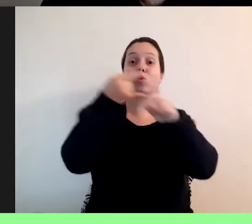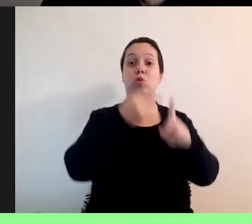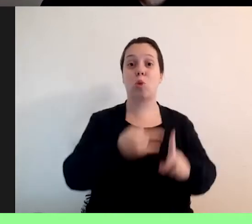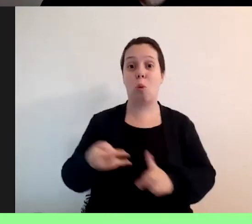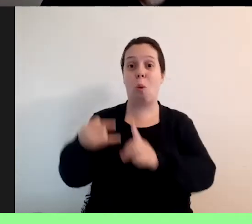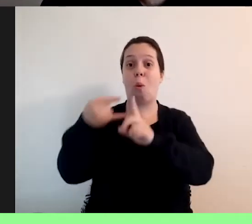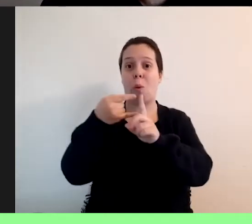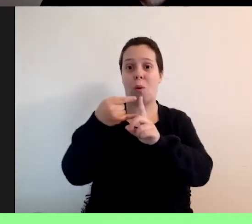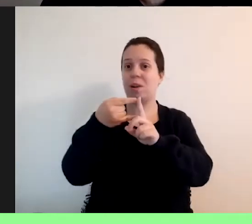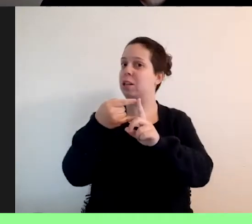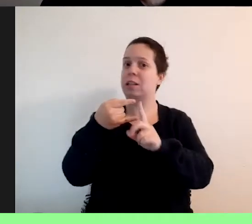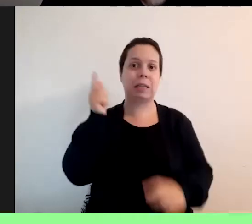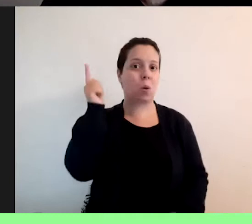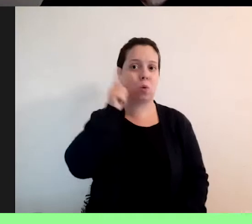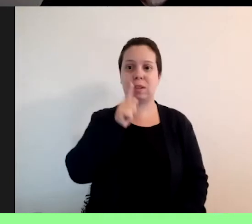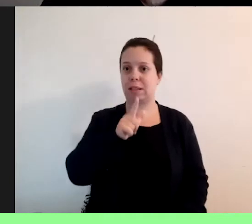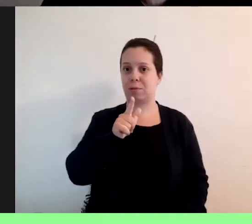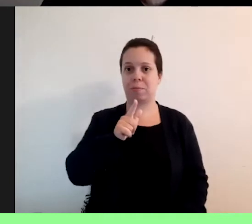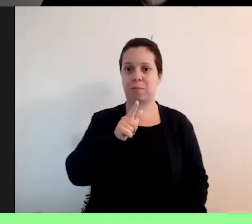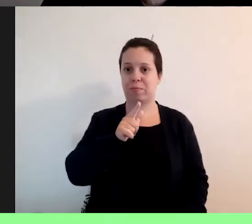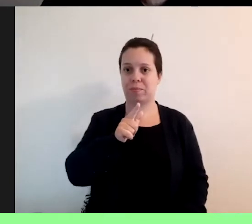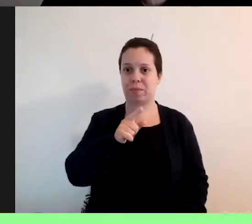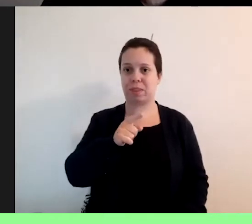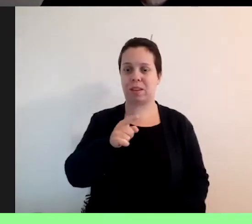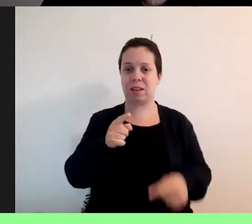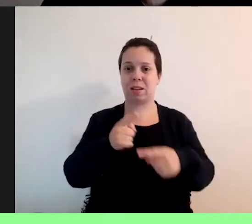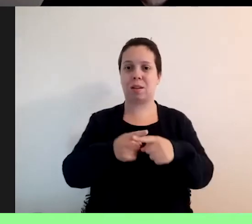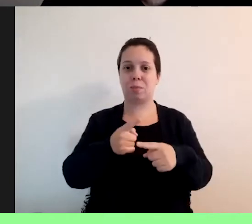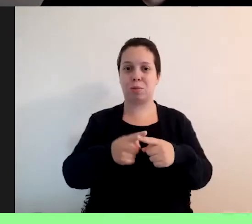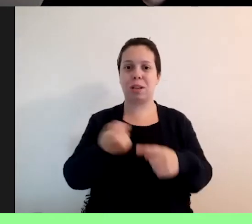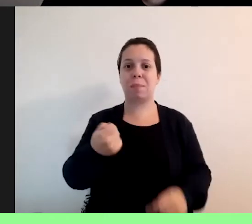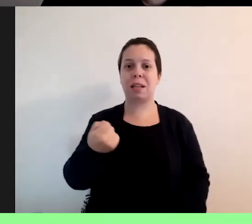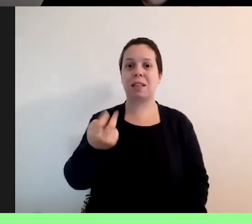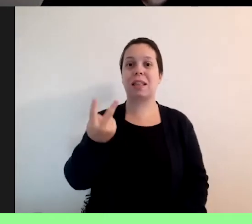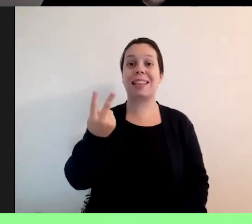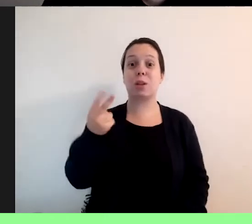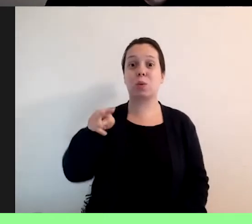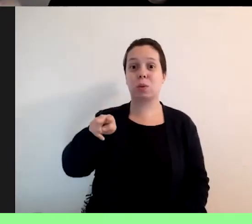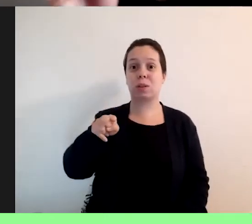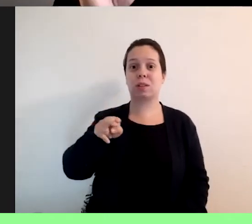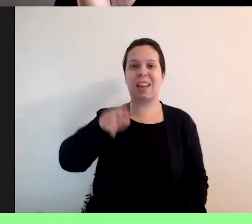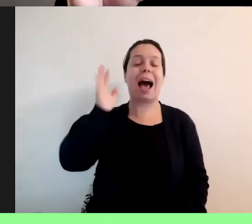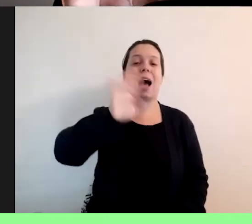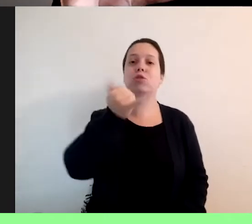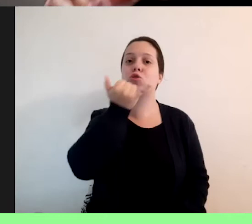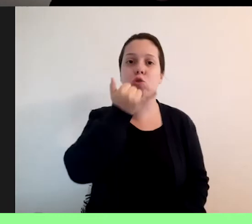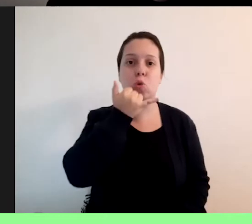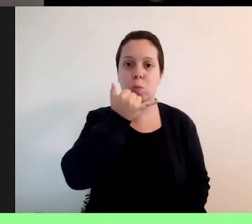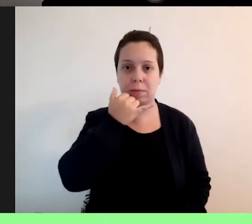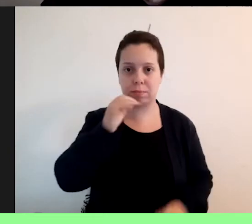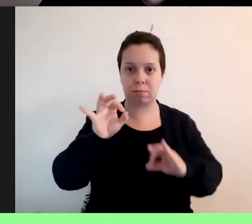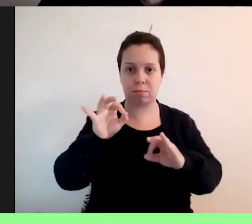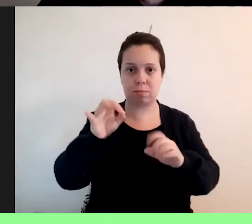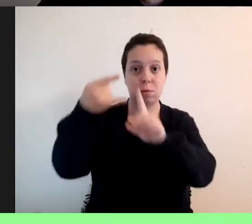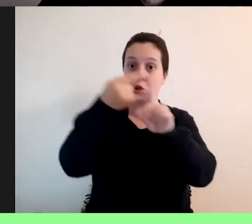consigo fazer, porque tem aquela coisa dos 2 dedos, né? De você ampliar a tela com os 2 dedos. Então isso